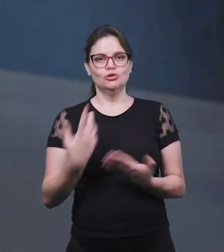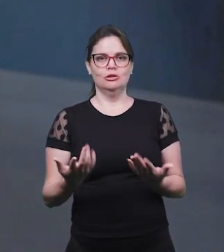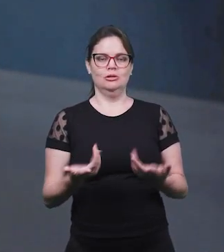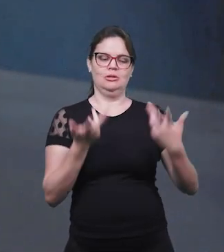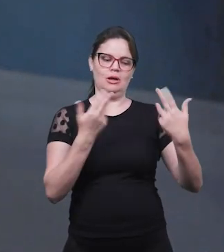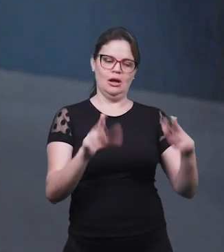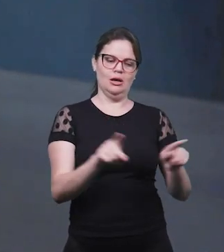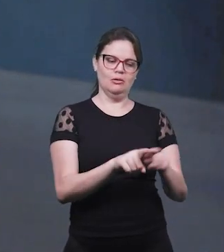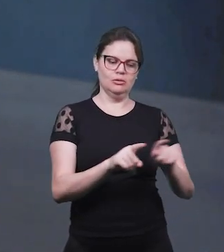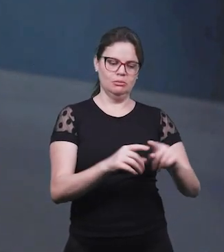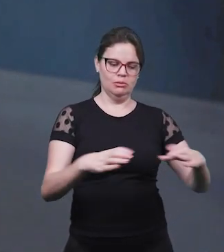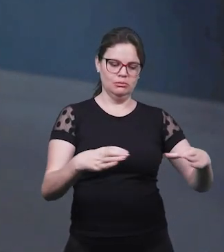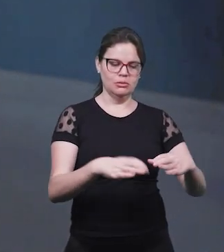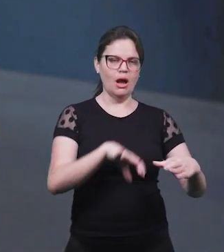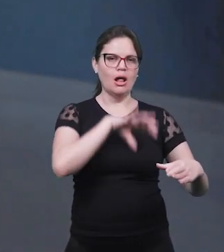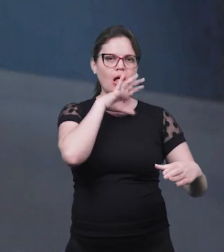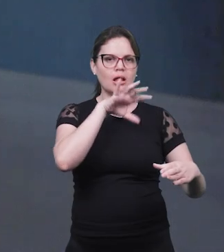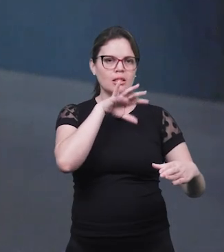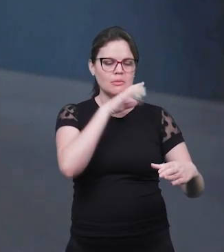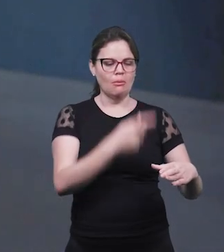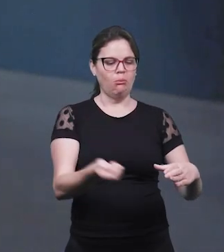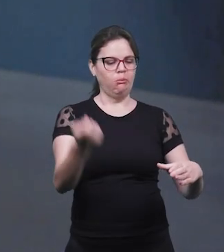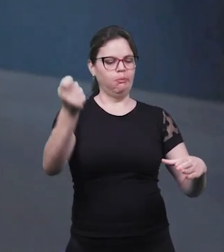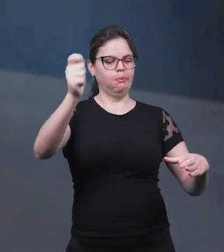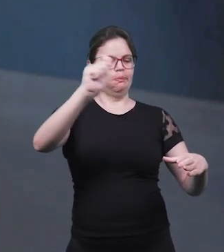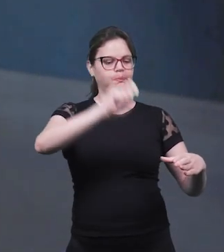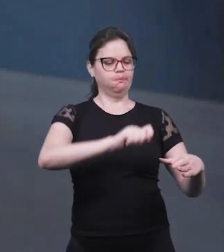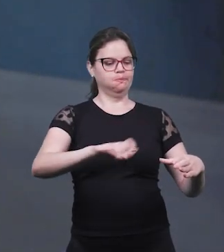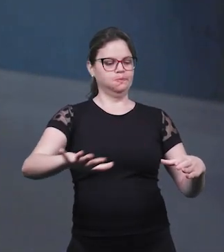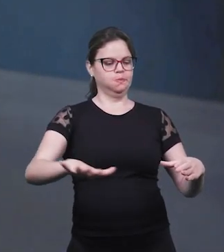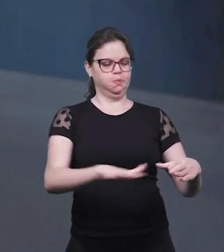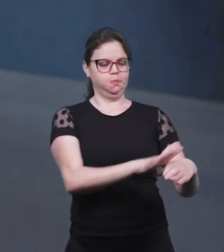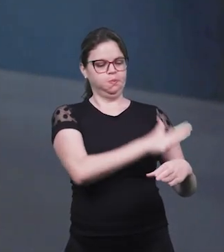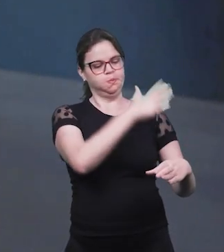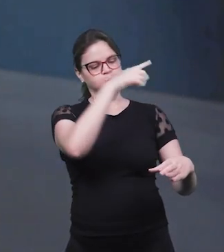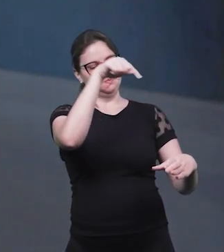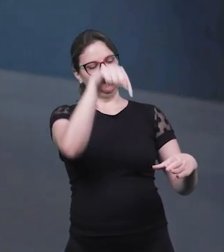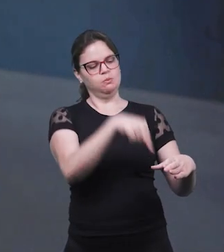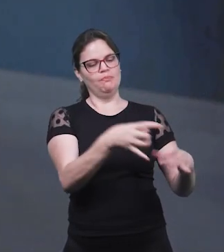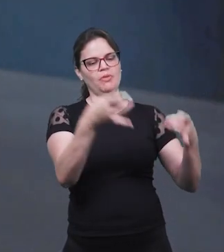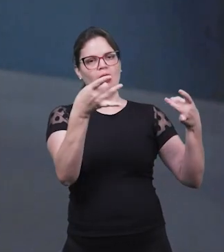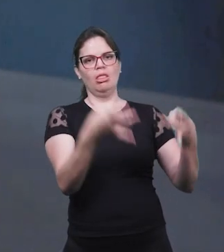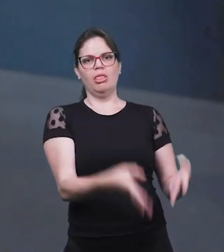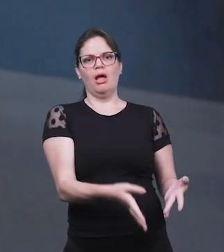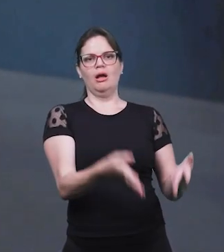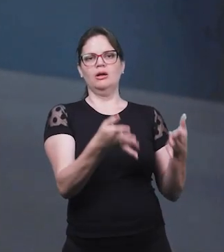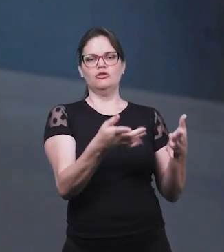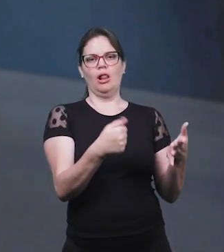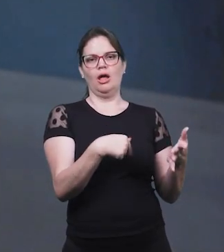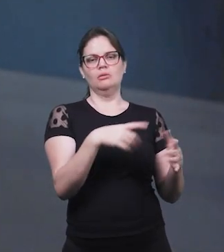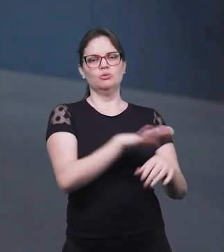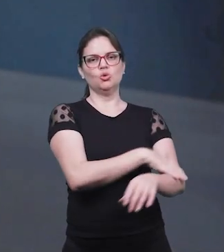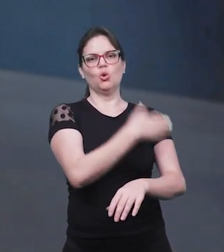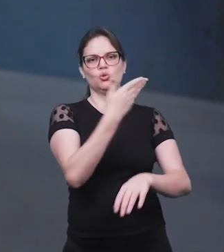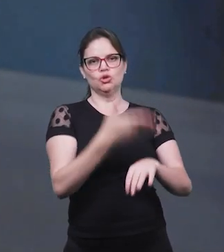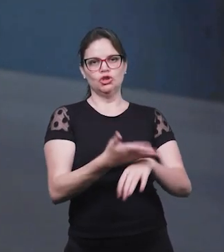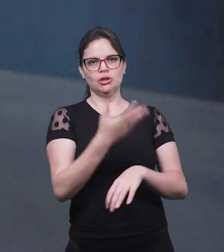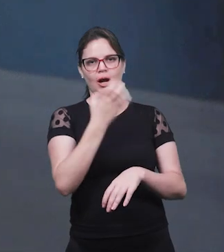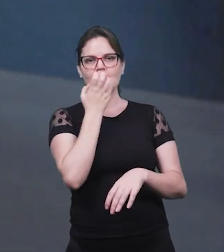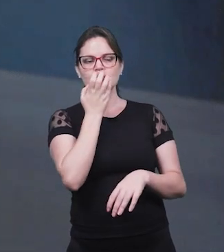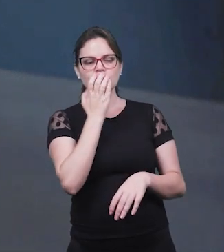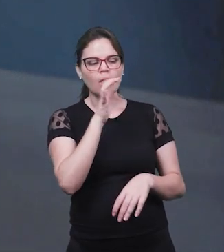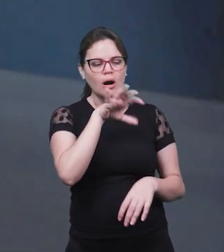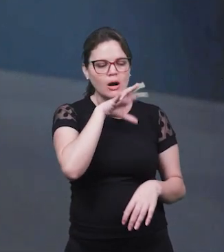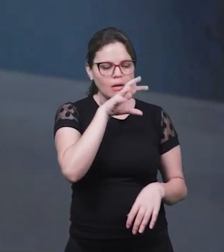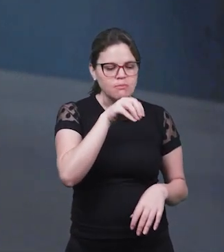o próprio alimento vai deteriorar. Às vezes o cliente ele compra uma ração específica para o paciente e